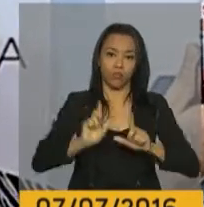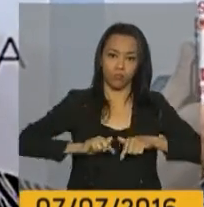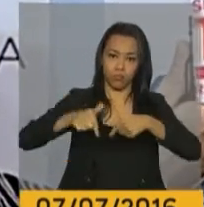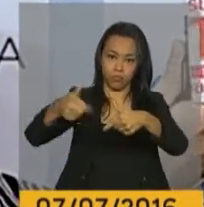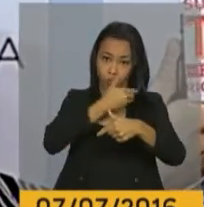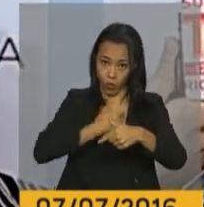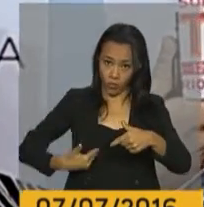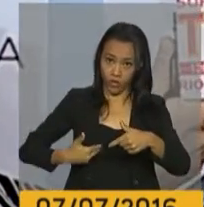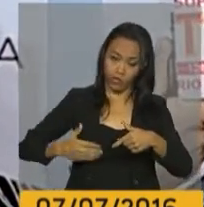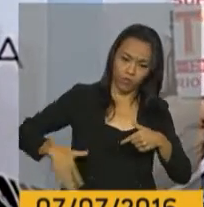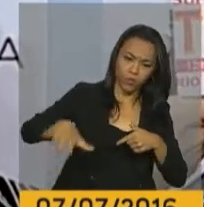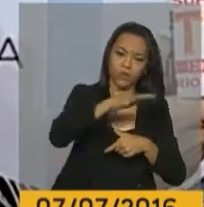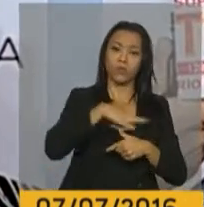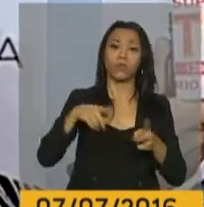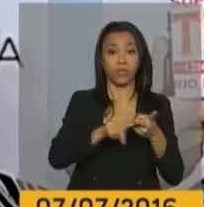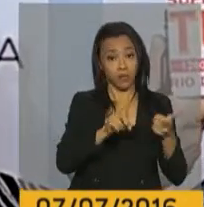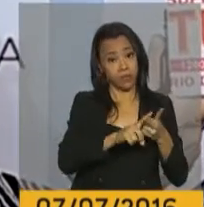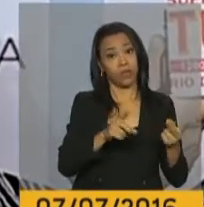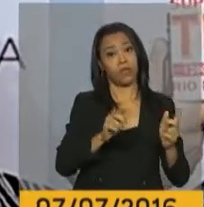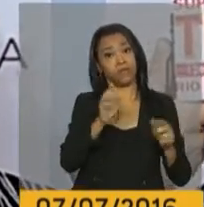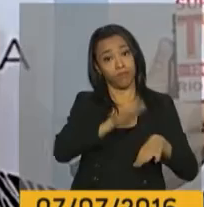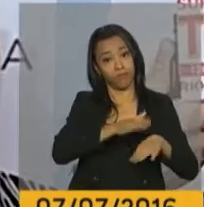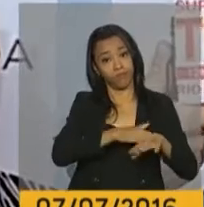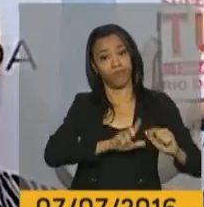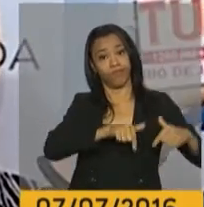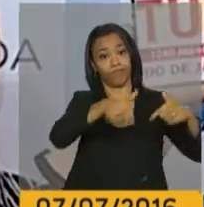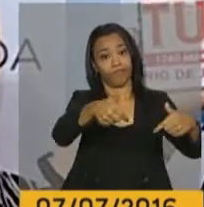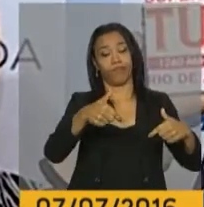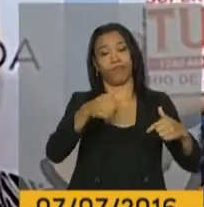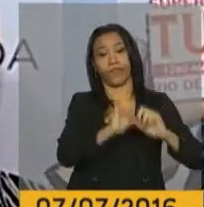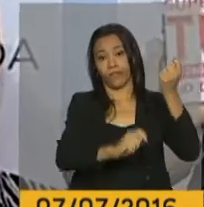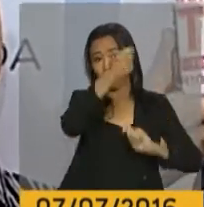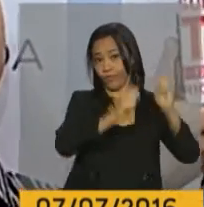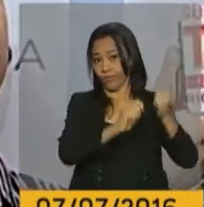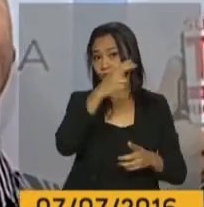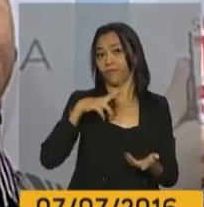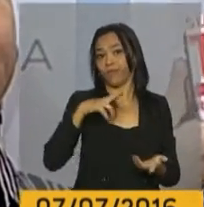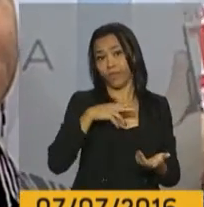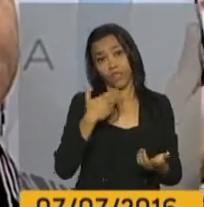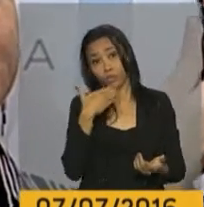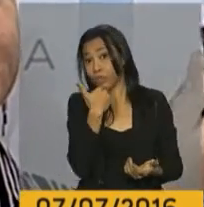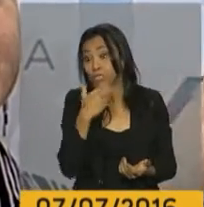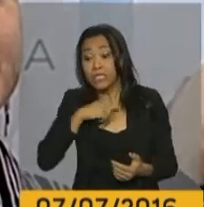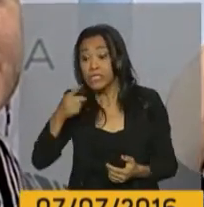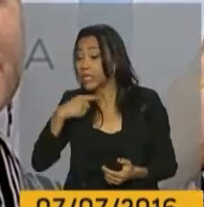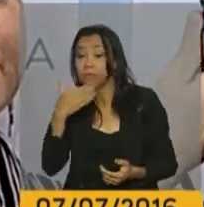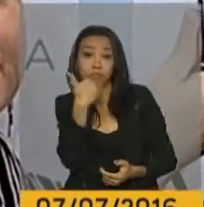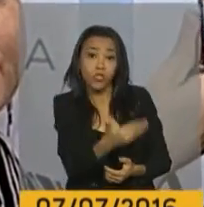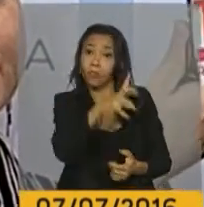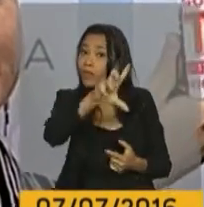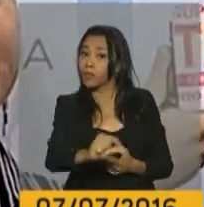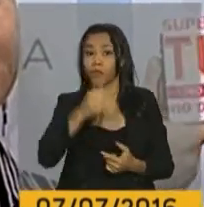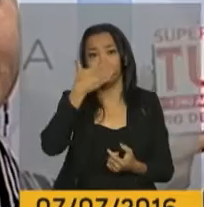como um todo e também da iniciativa privada ninguém pediu para as indústrias refrigerante reduzir o açúcar dos seus produtos eles e